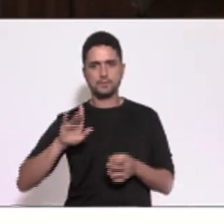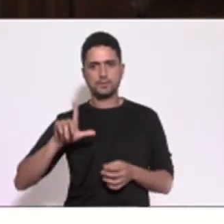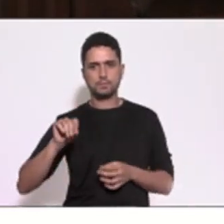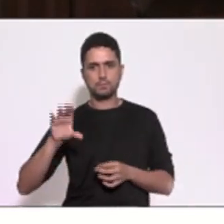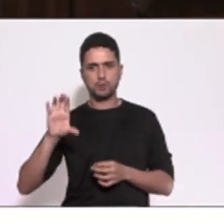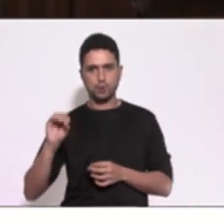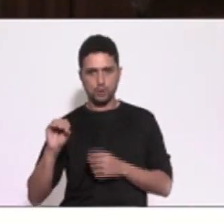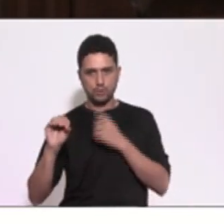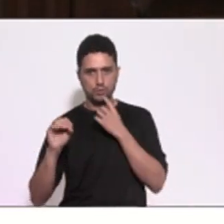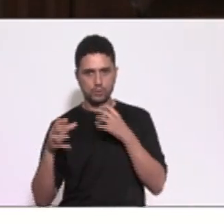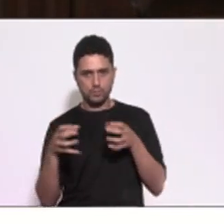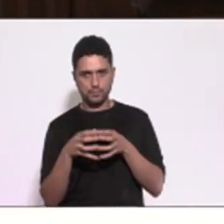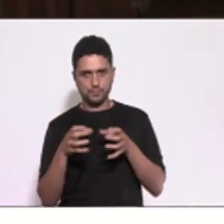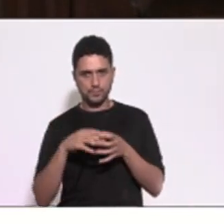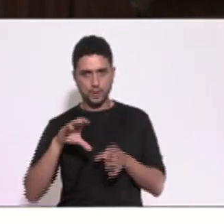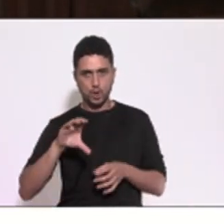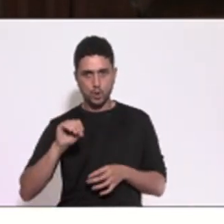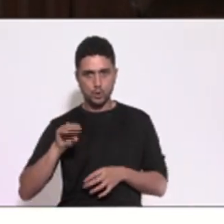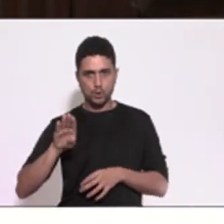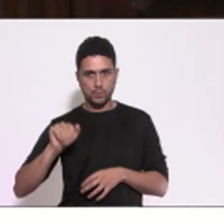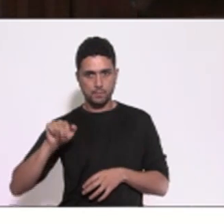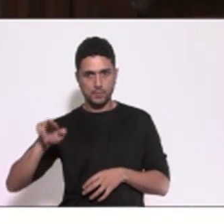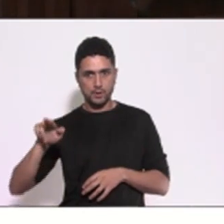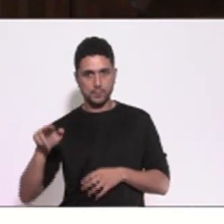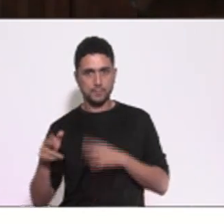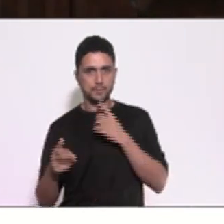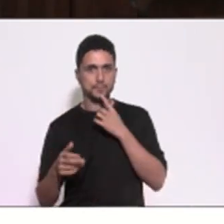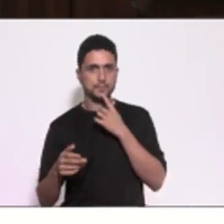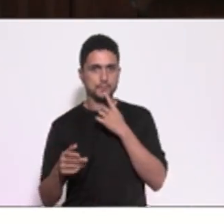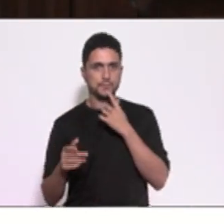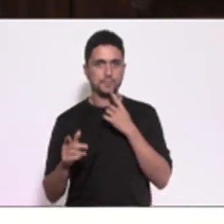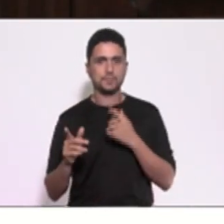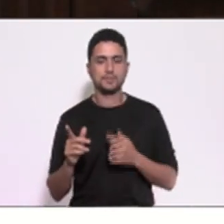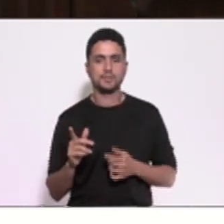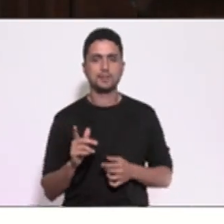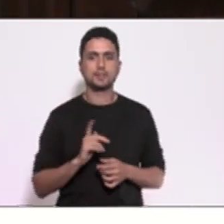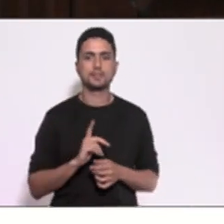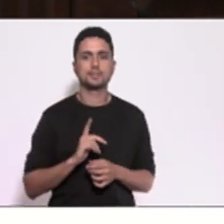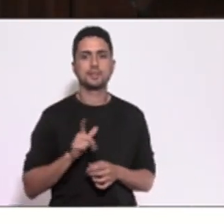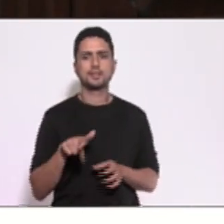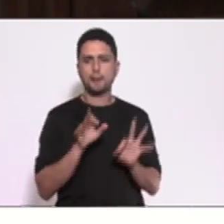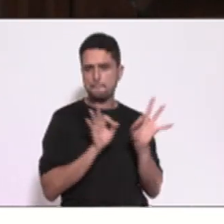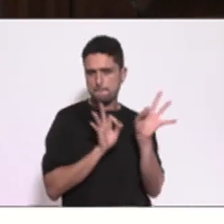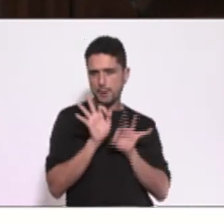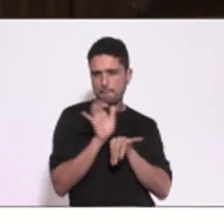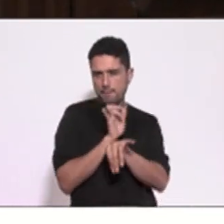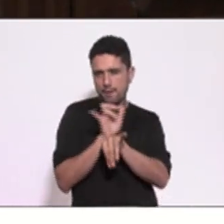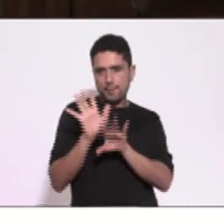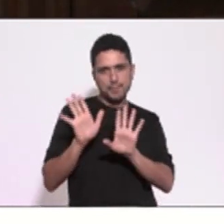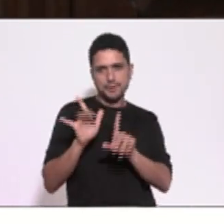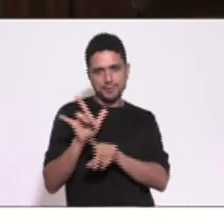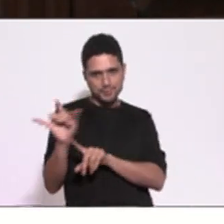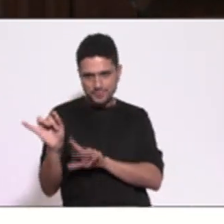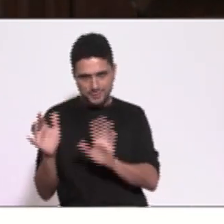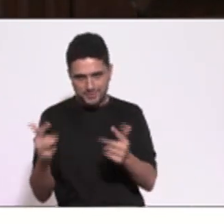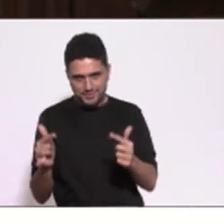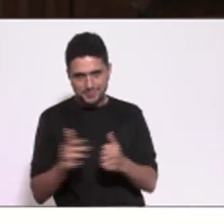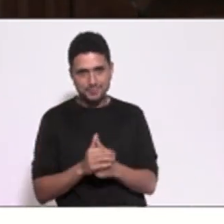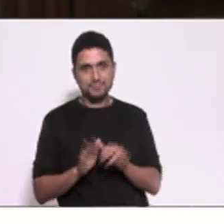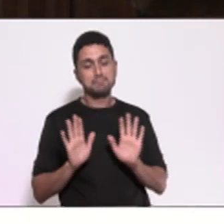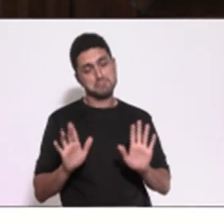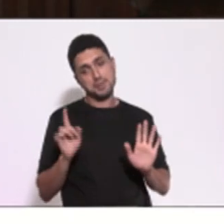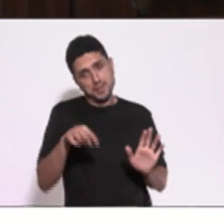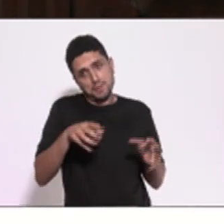Cobal. Tipo, arma, mas não sai, mas é o bloco da Cobal.